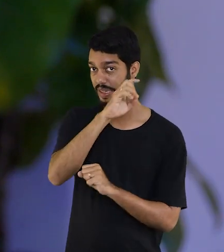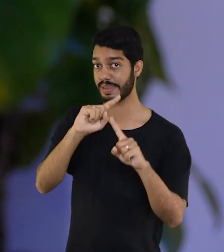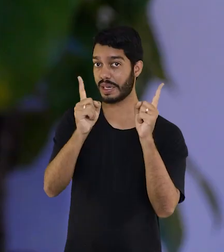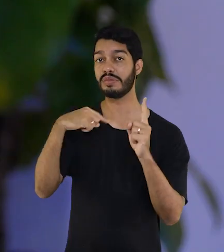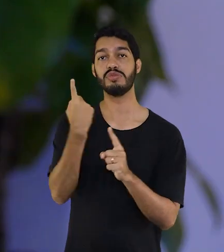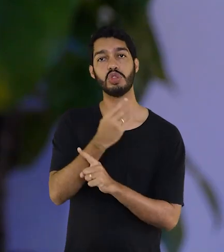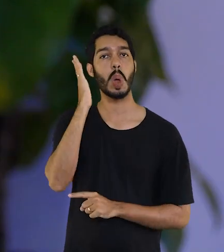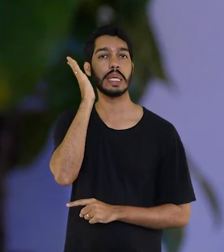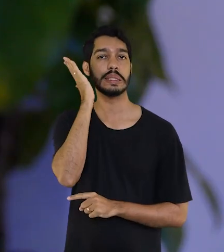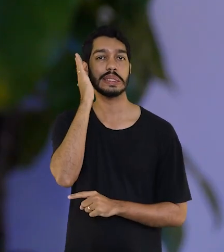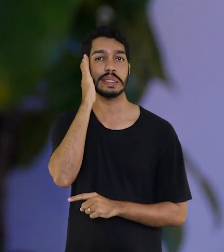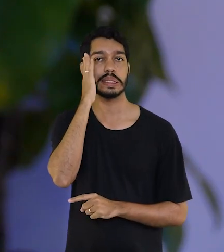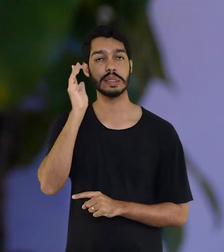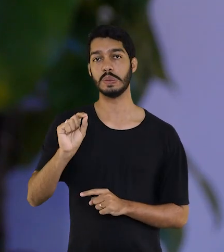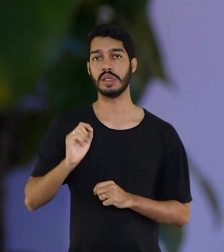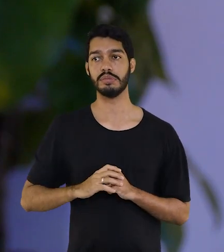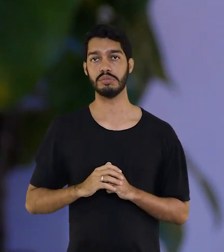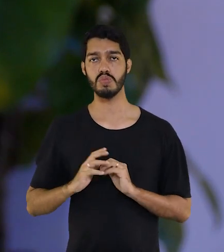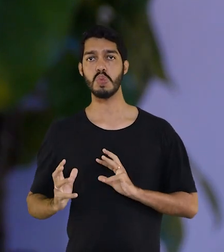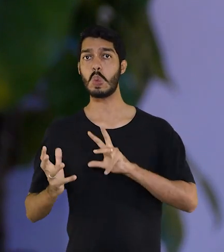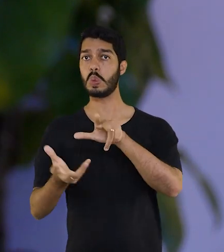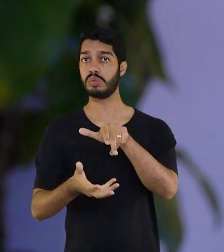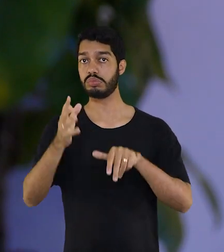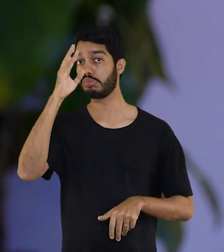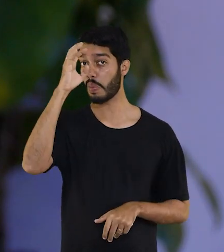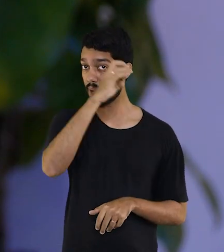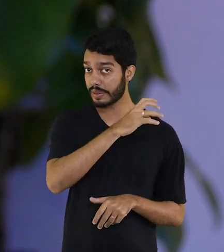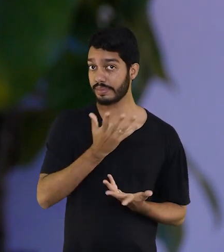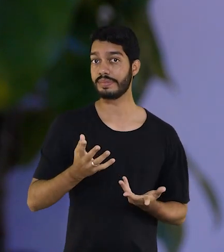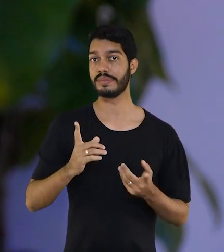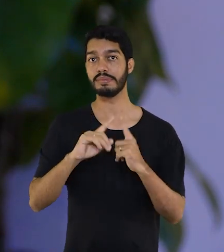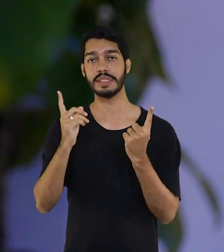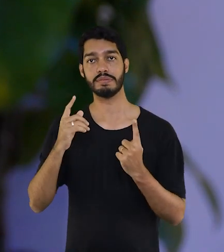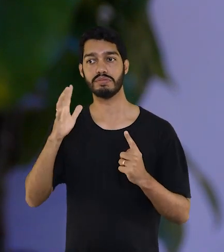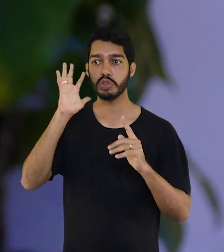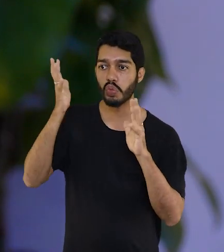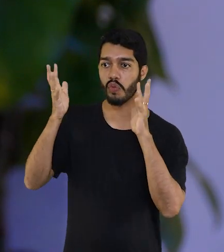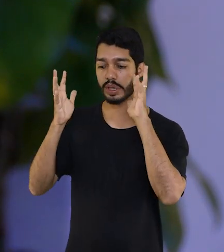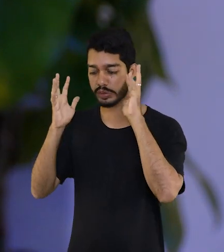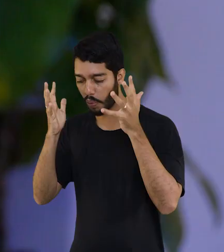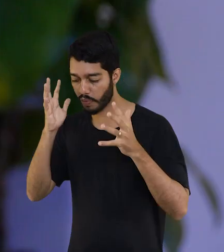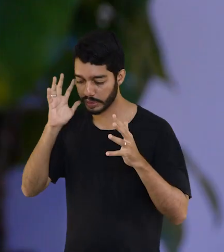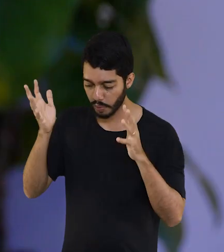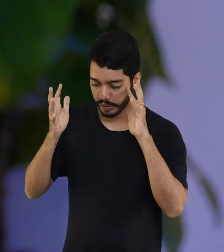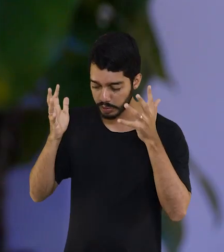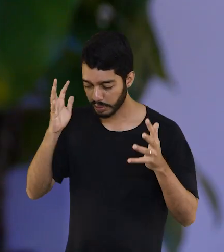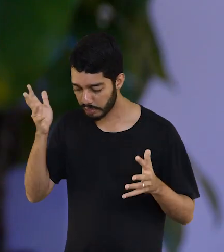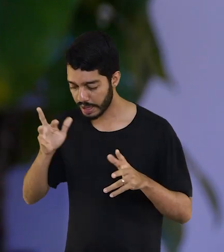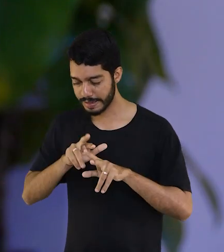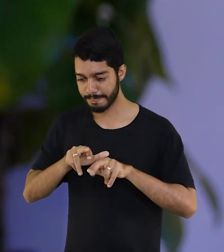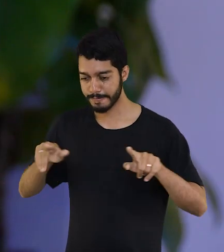complexa. A gente entende que o mundo é um mundo complexo e que, para resolver essas